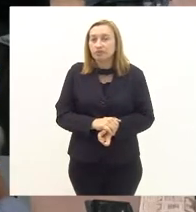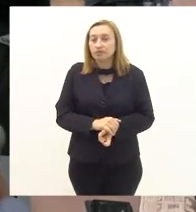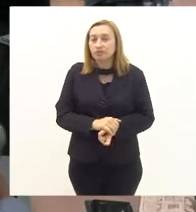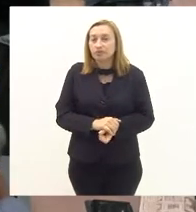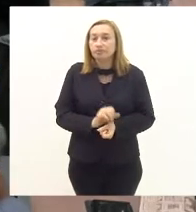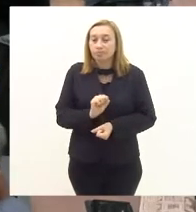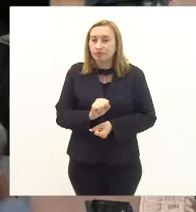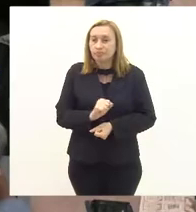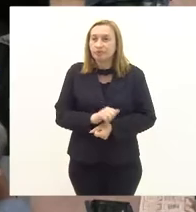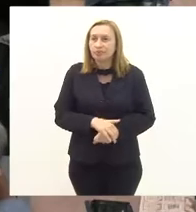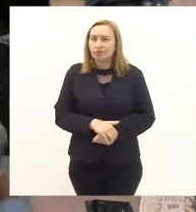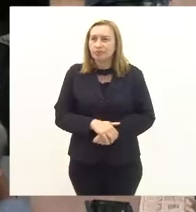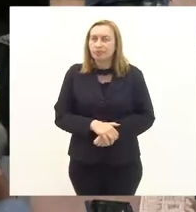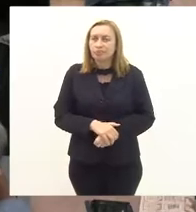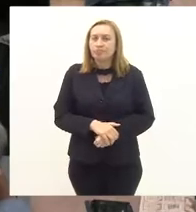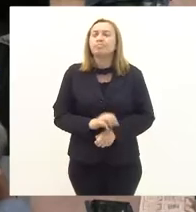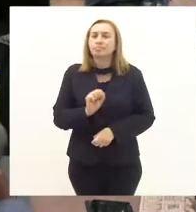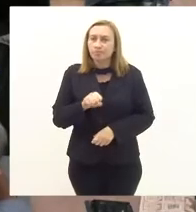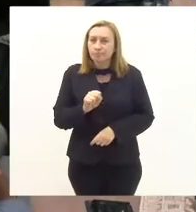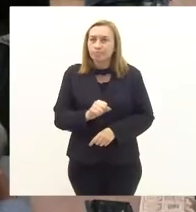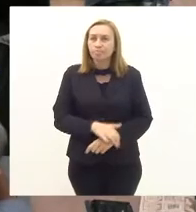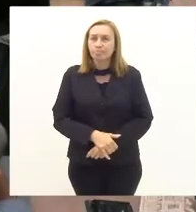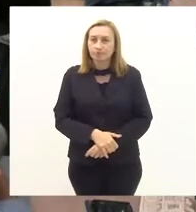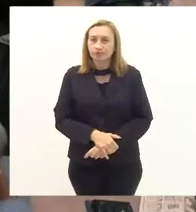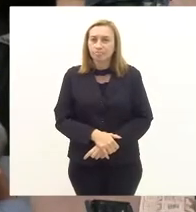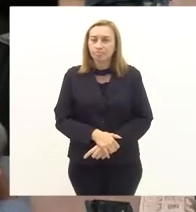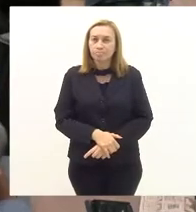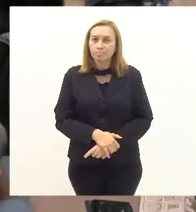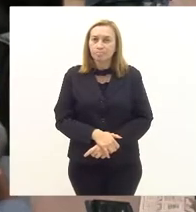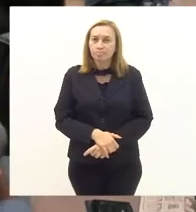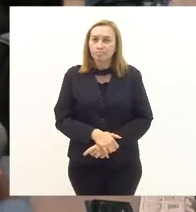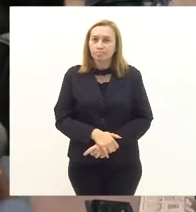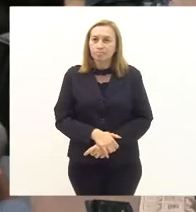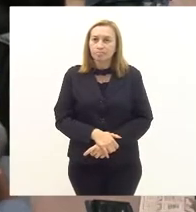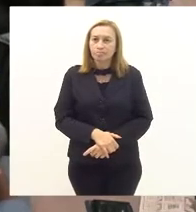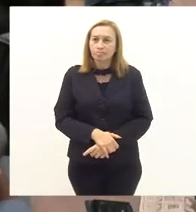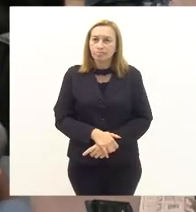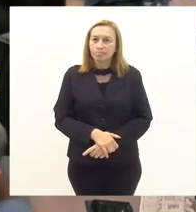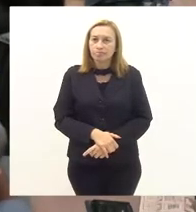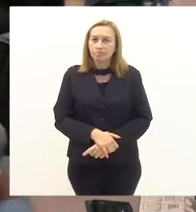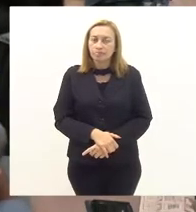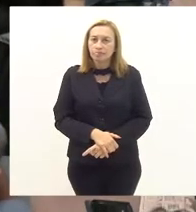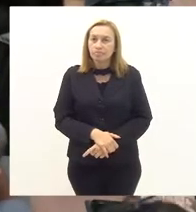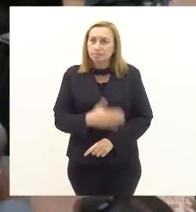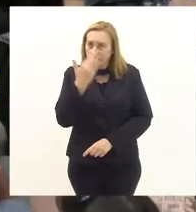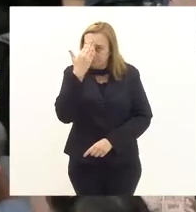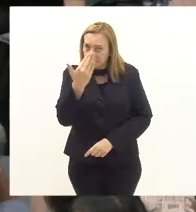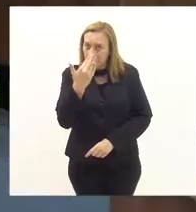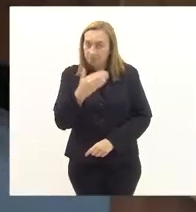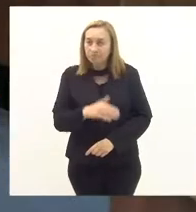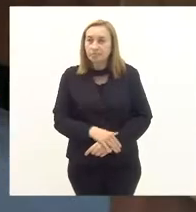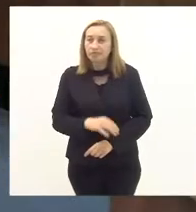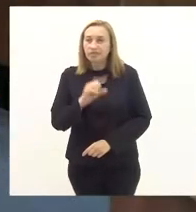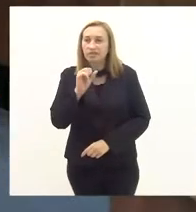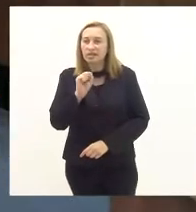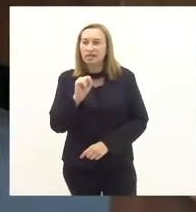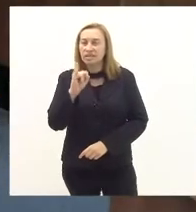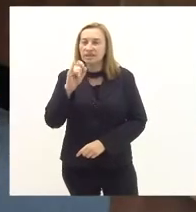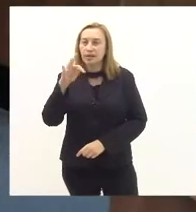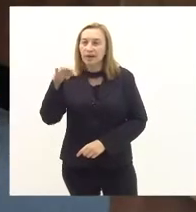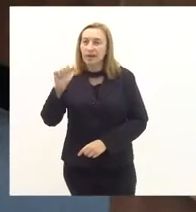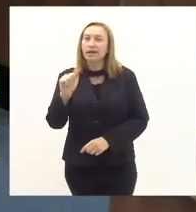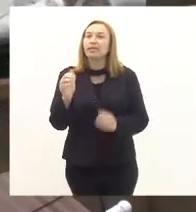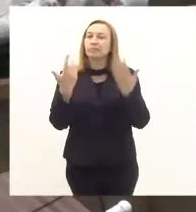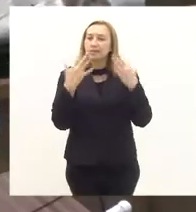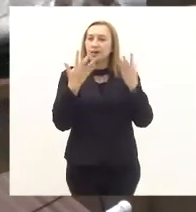Exato. Exato. É verdade. Exato. Bom, exatamente agora. Obrigado, Isabela Barbosa.